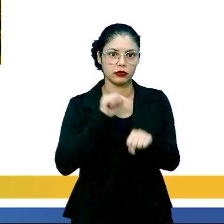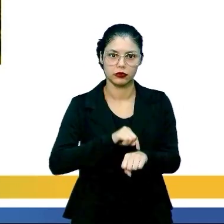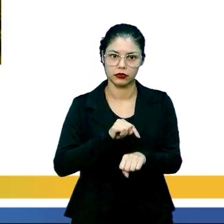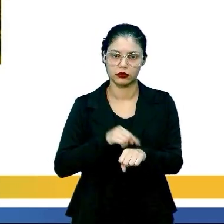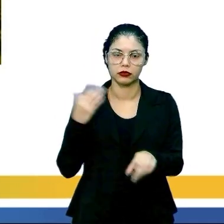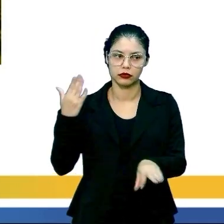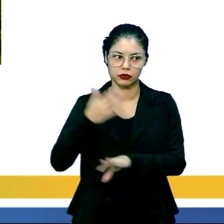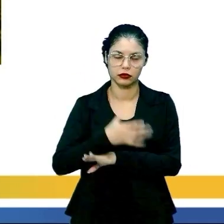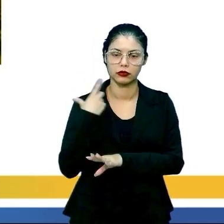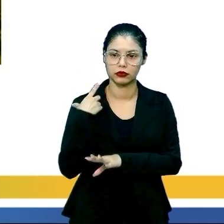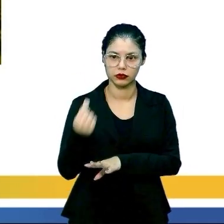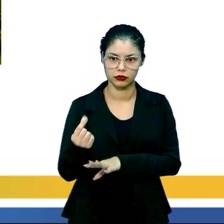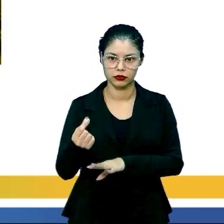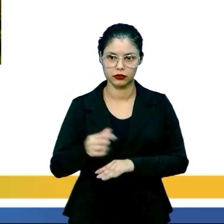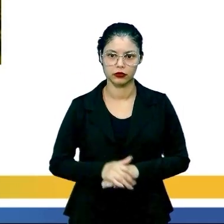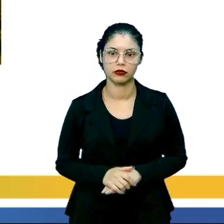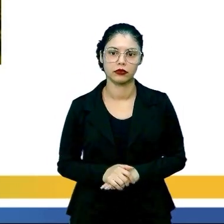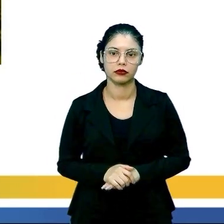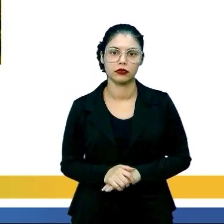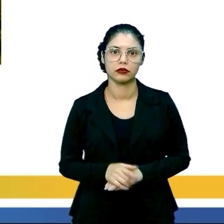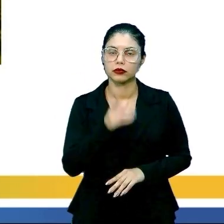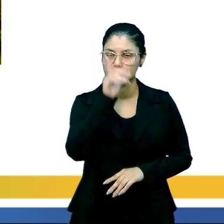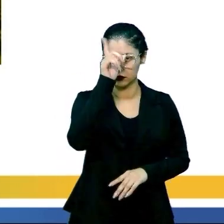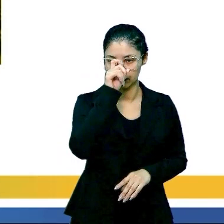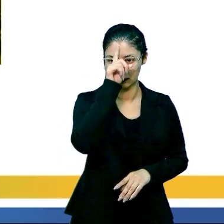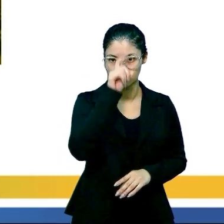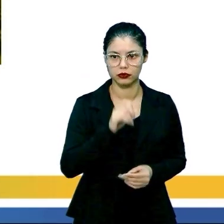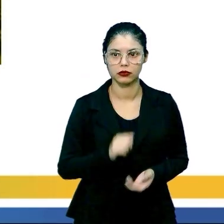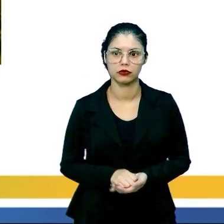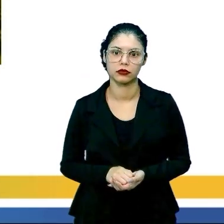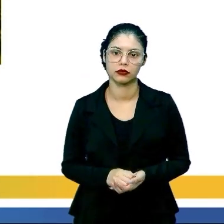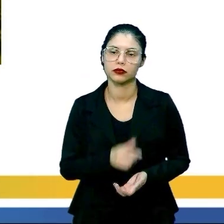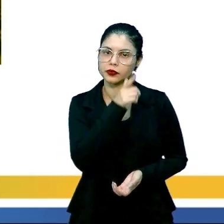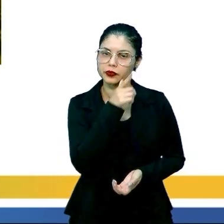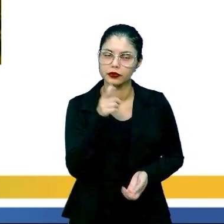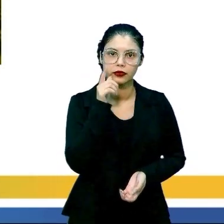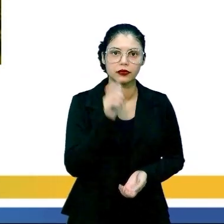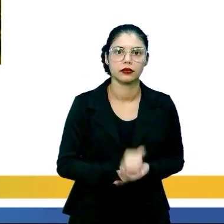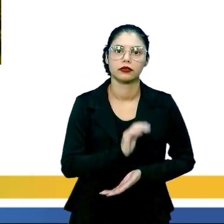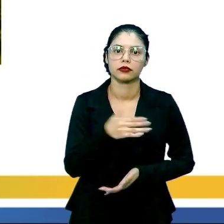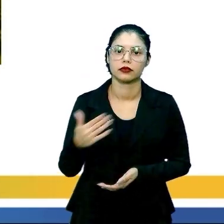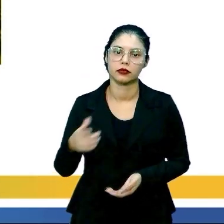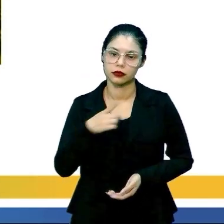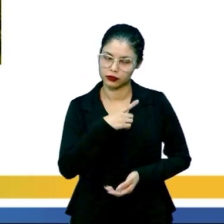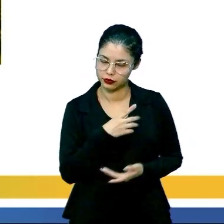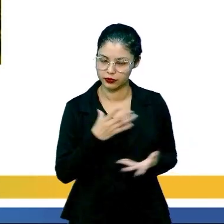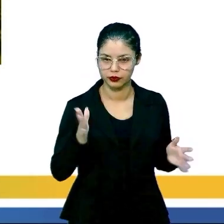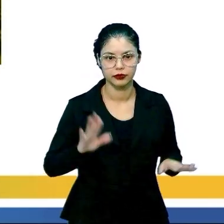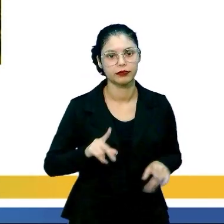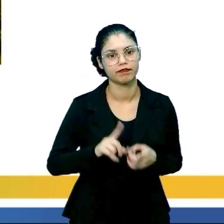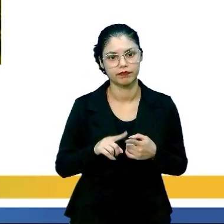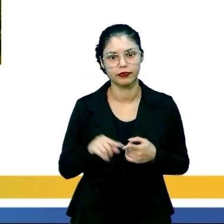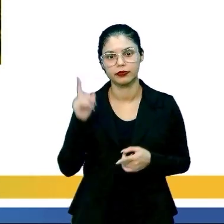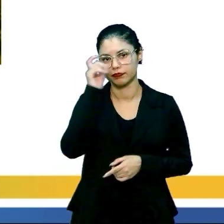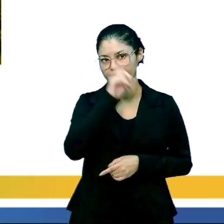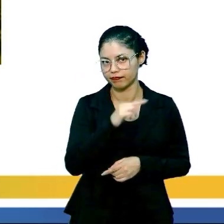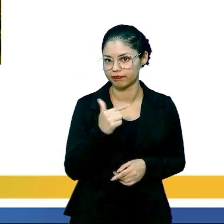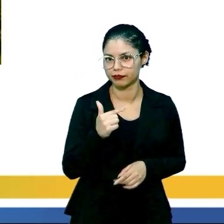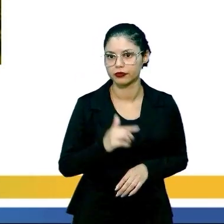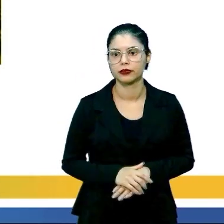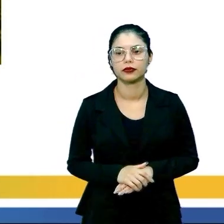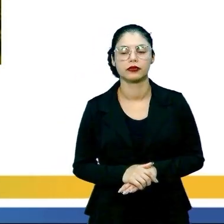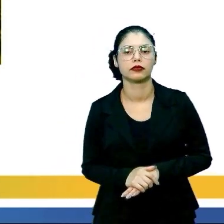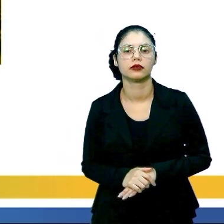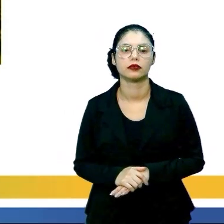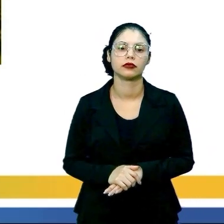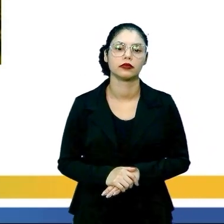de entrada, o horário de saída, o horário de almoço, o horário de lanche, quando tinha lanche, né? Porque naquela época era complicado.